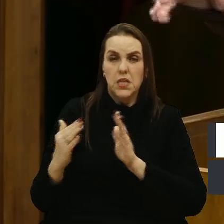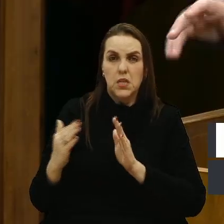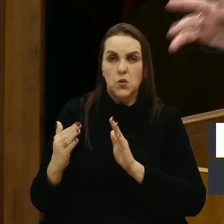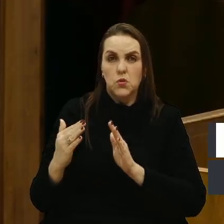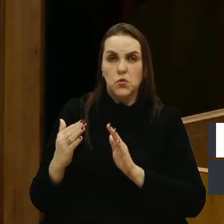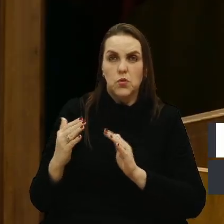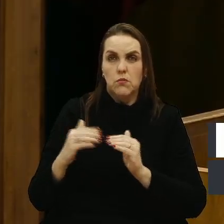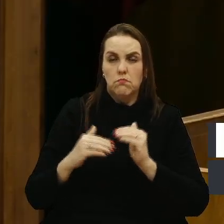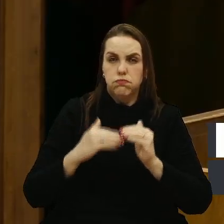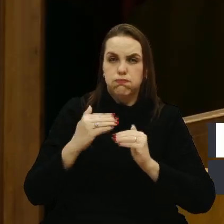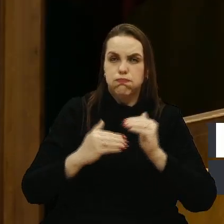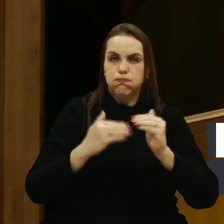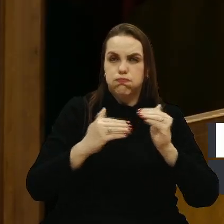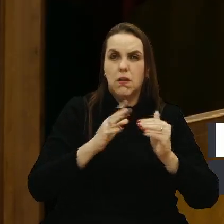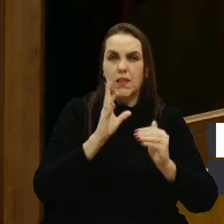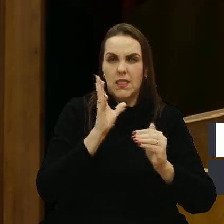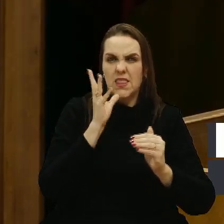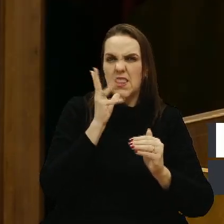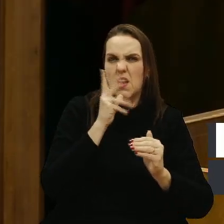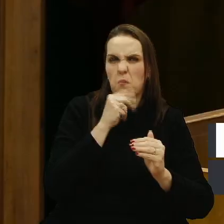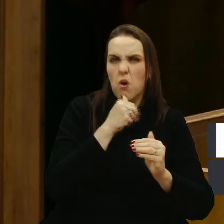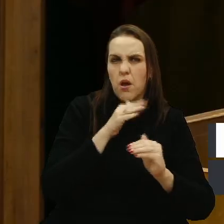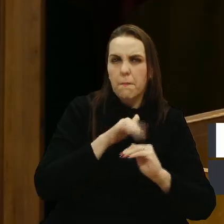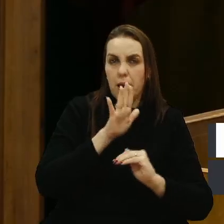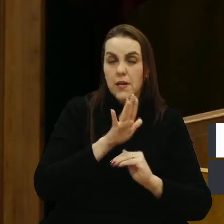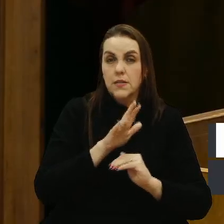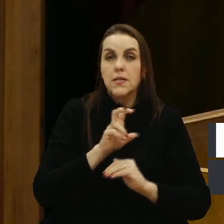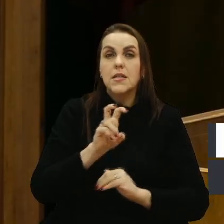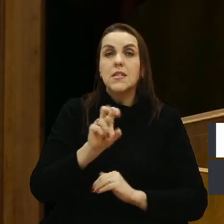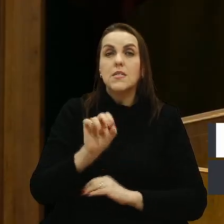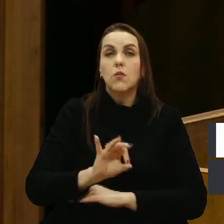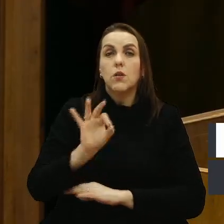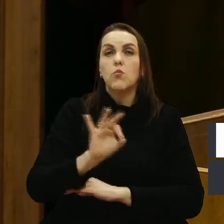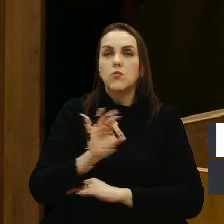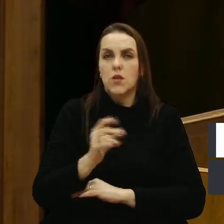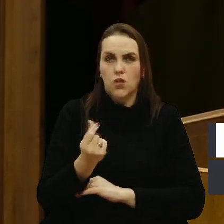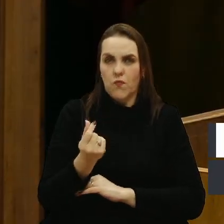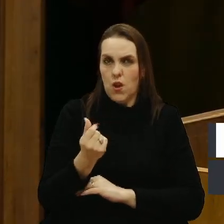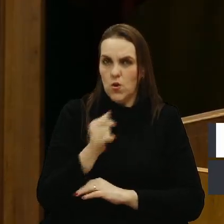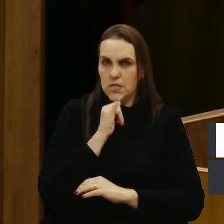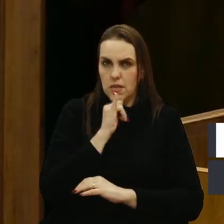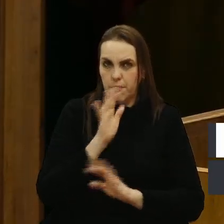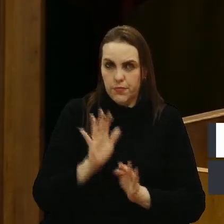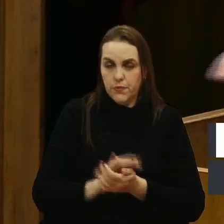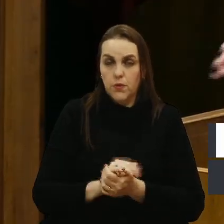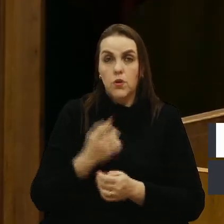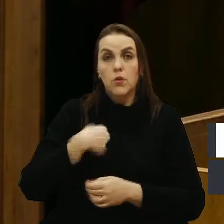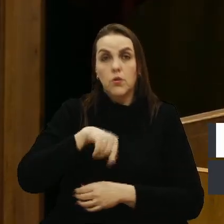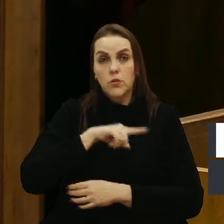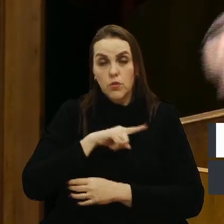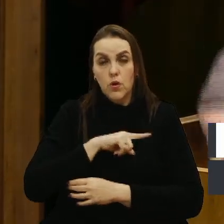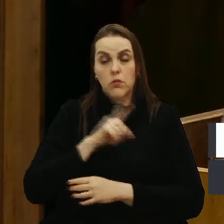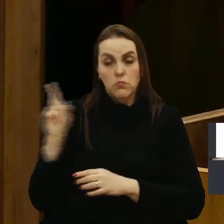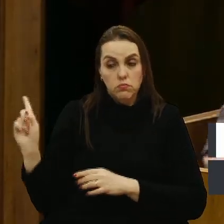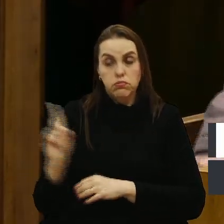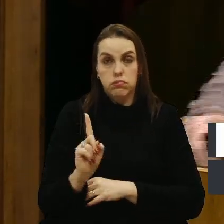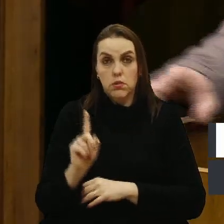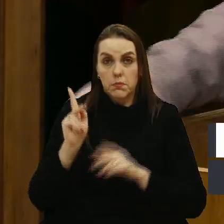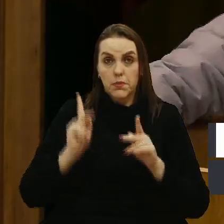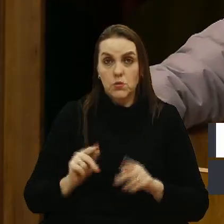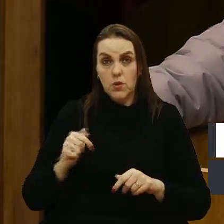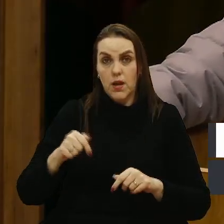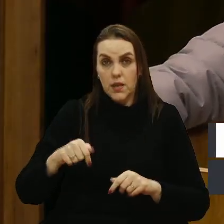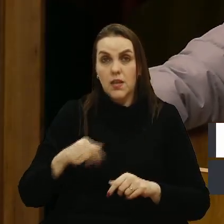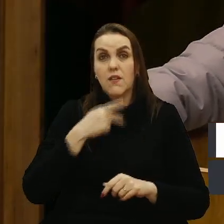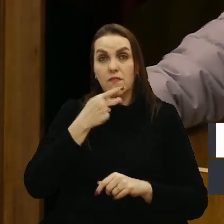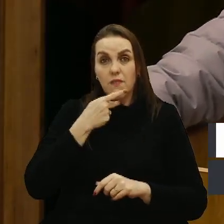maturação muito maior, vamos fazer uma suposição que isso custe 50% do valor. Nós recebemos pessoas aqui, inclusive